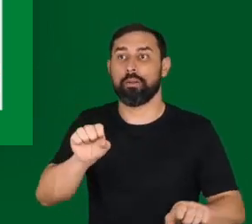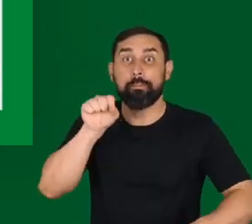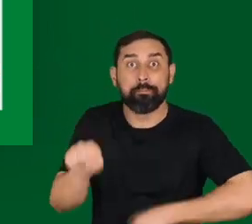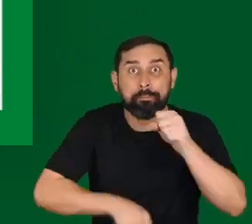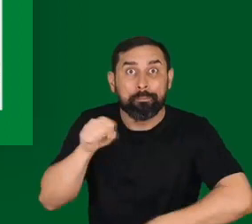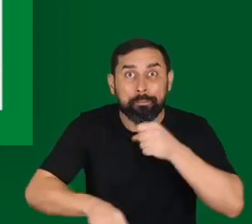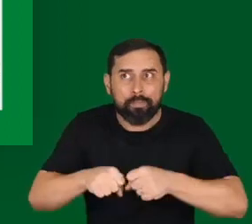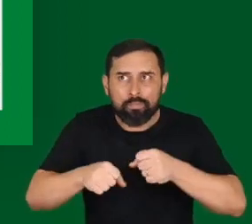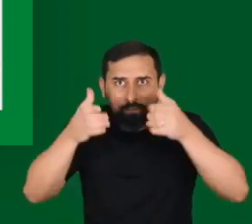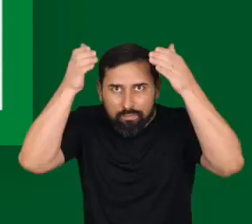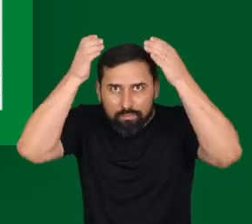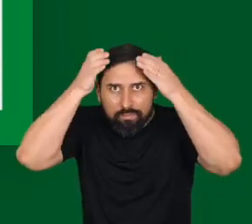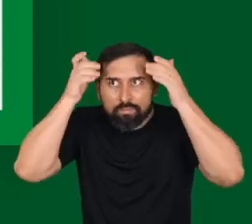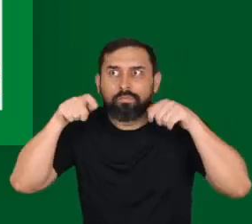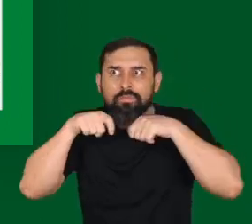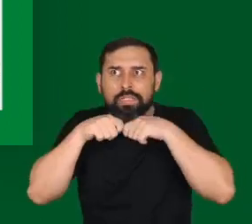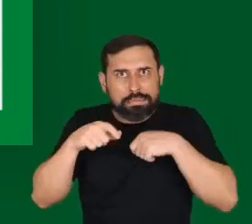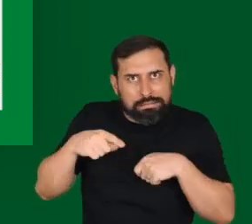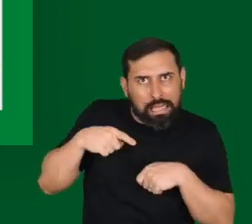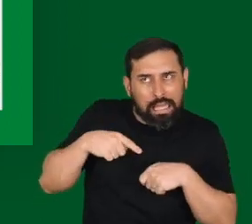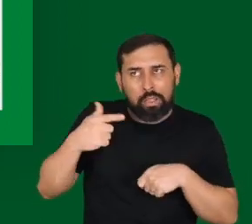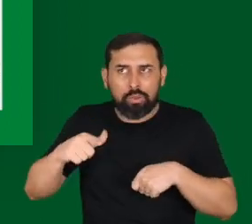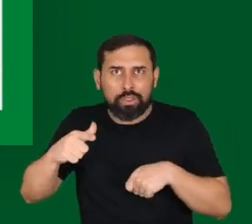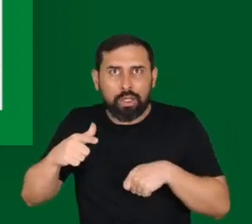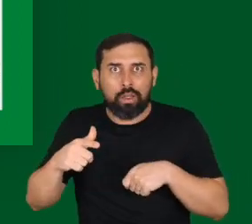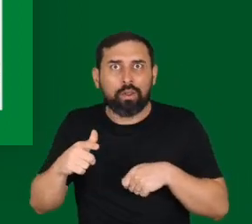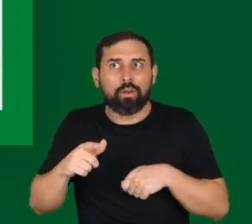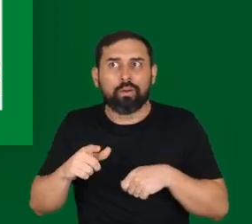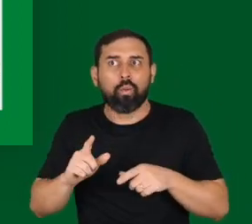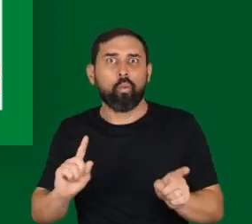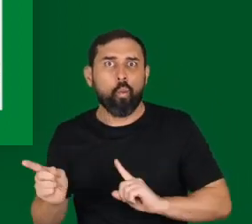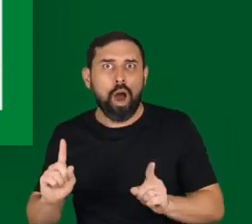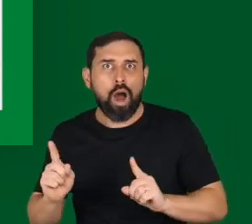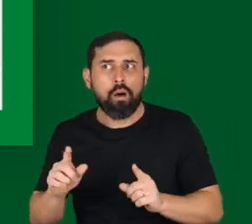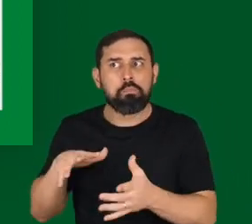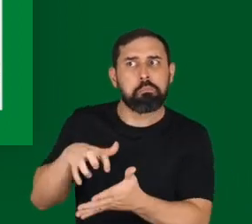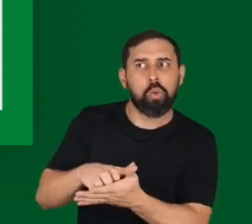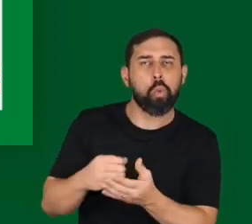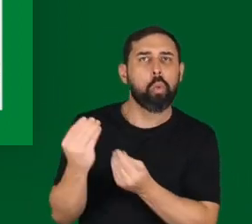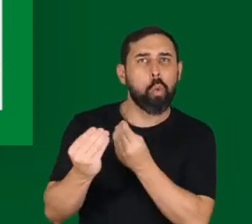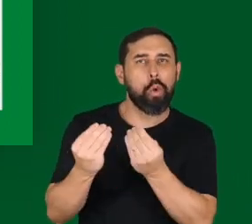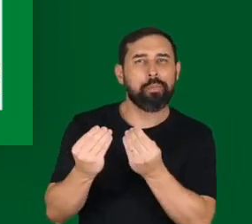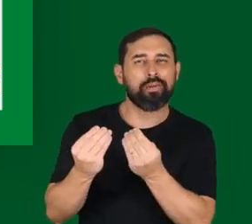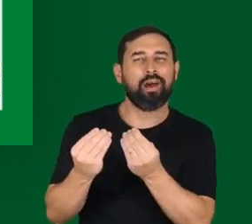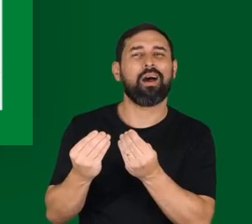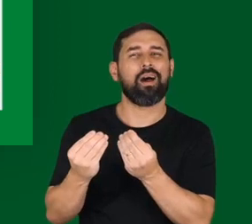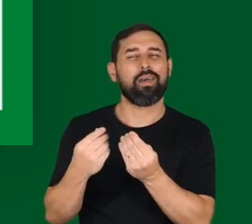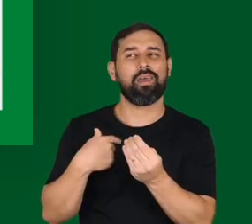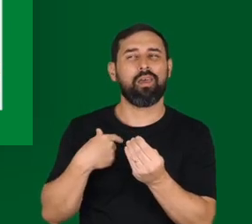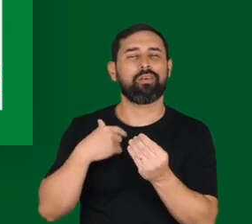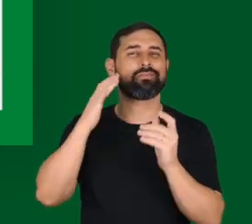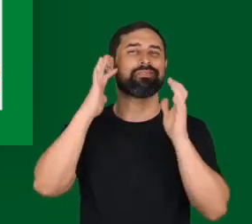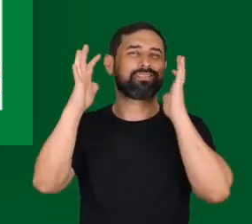usando capacete, não estava, e aí eu vou associando as lesões que a gente pode encontrar.